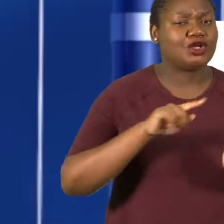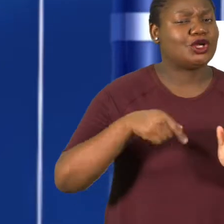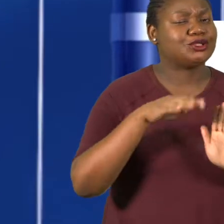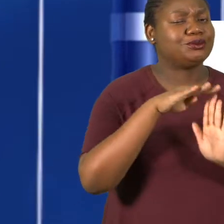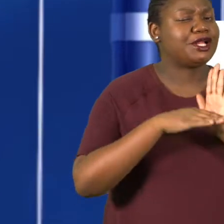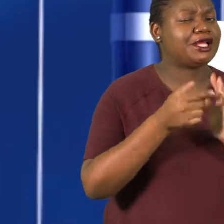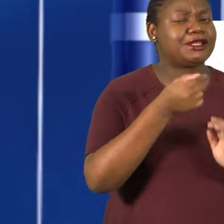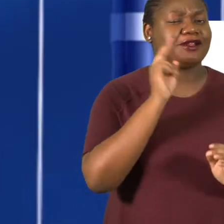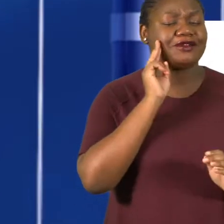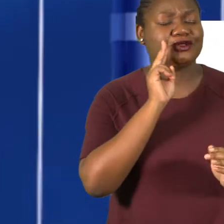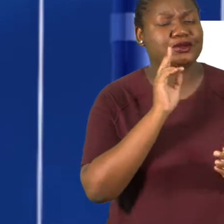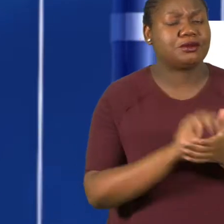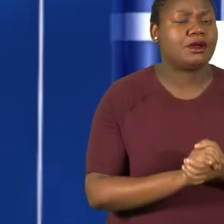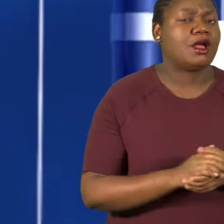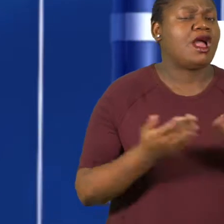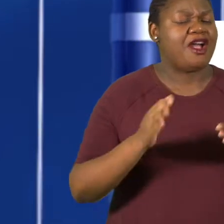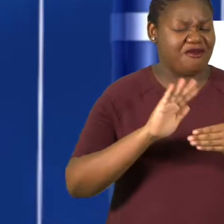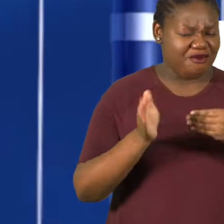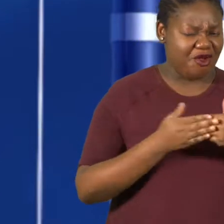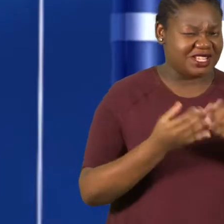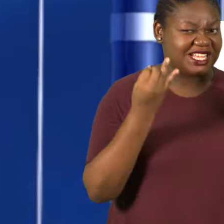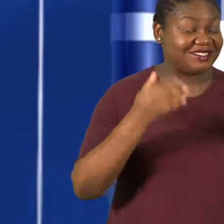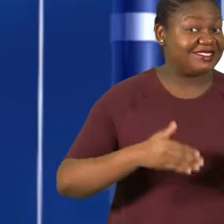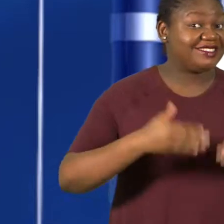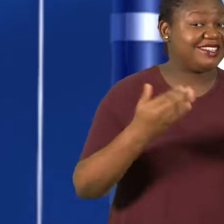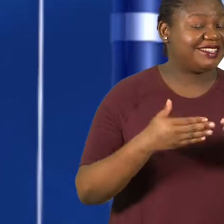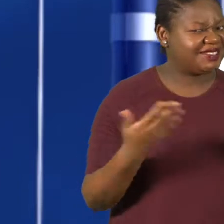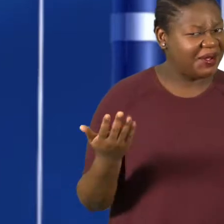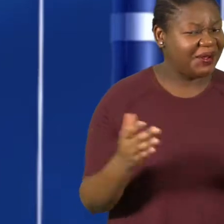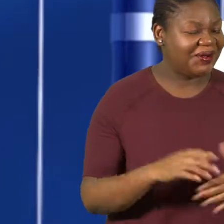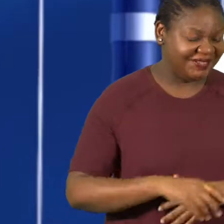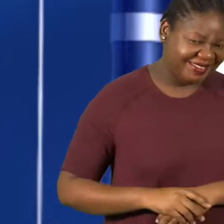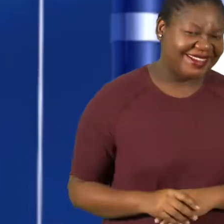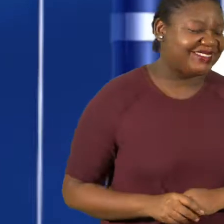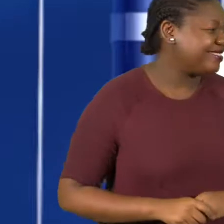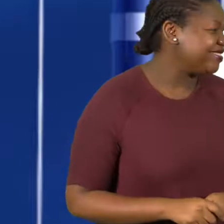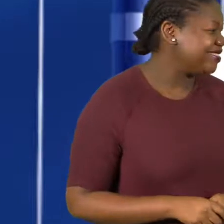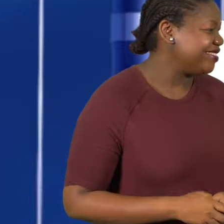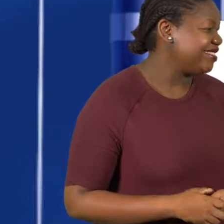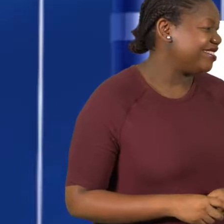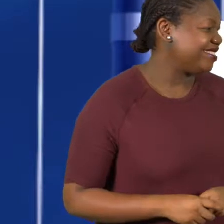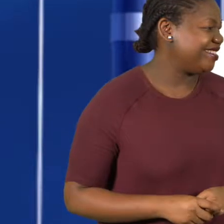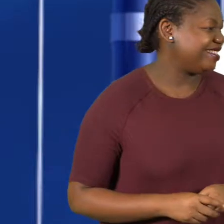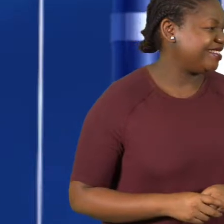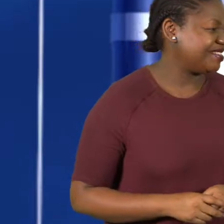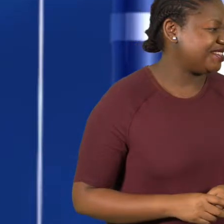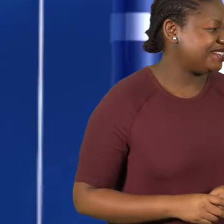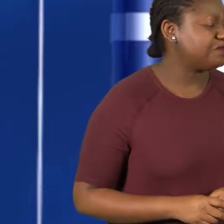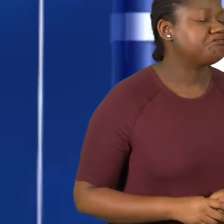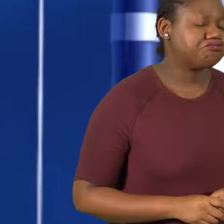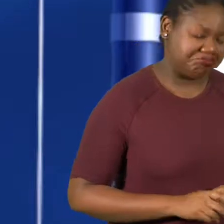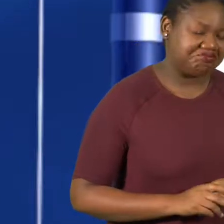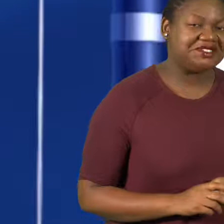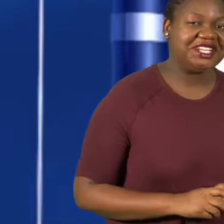fizemos esta edição do programa da TV Surda. Permetemos voltar daqui a 7 dias. Continue a seguirmos através